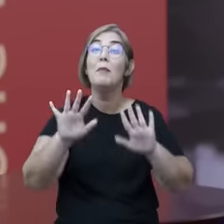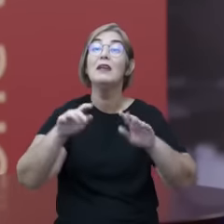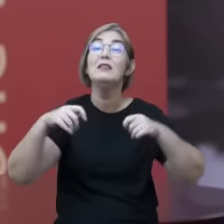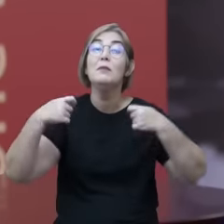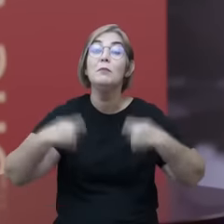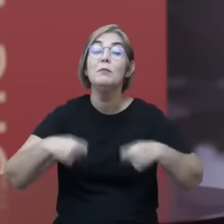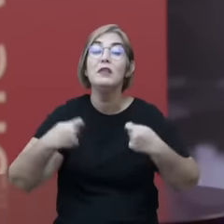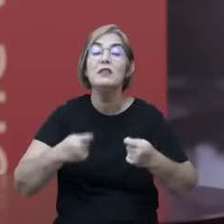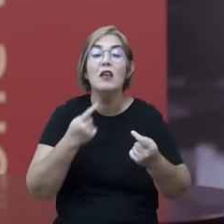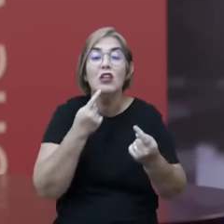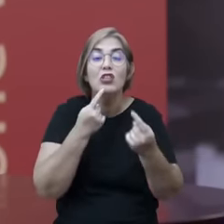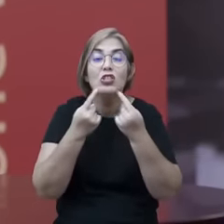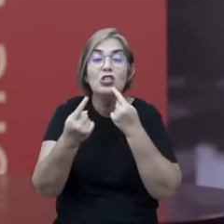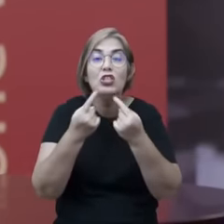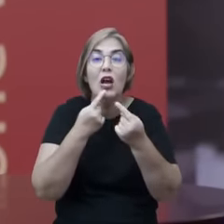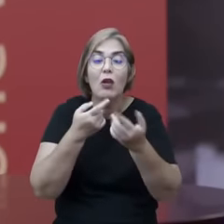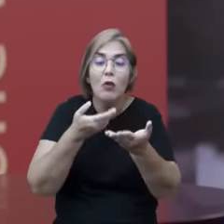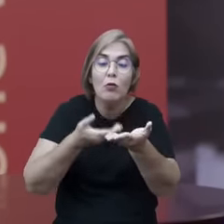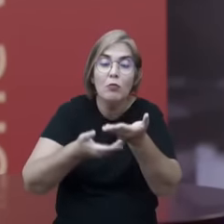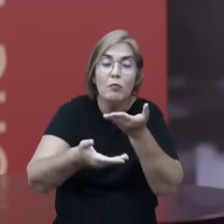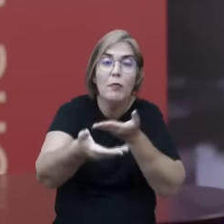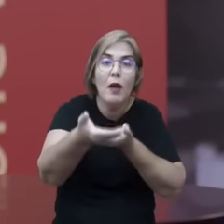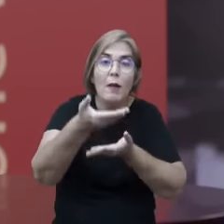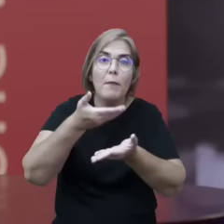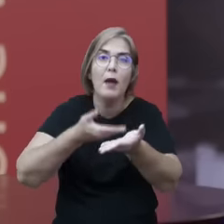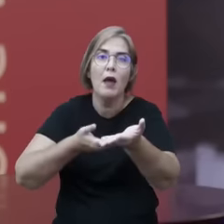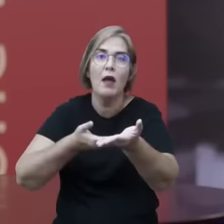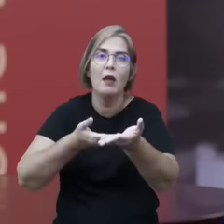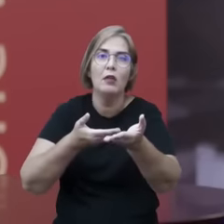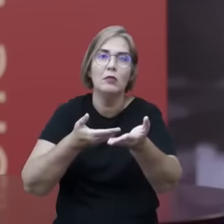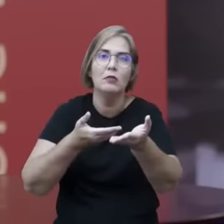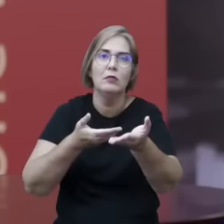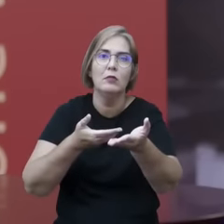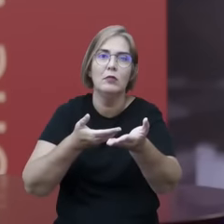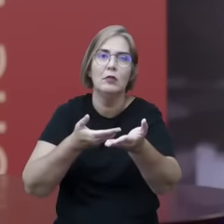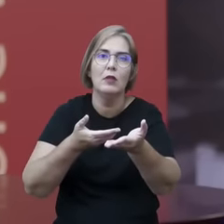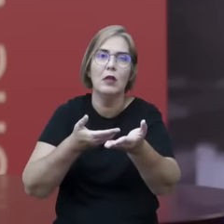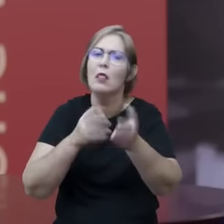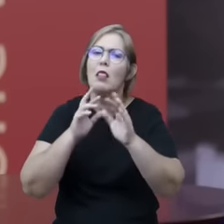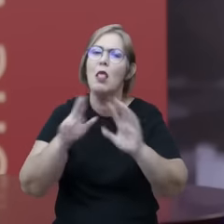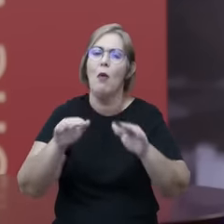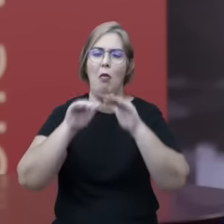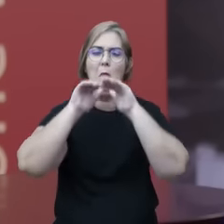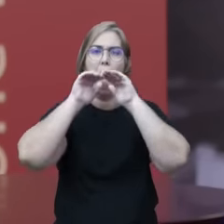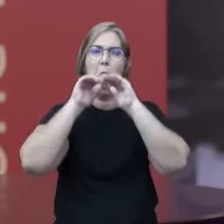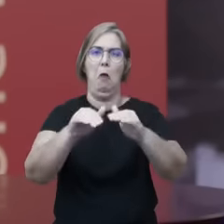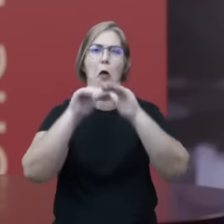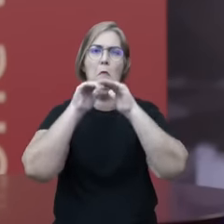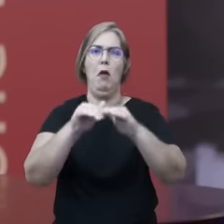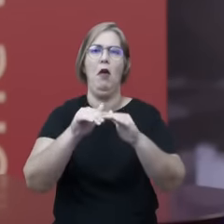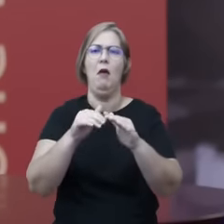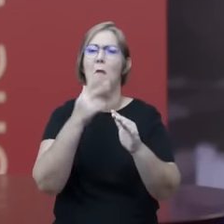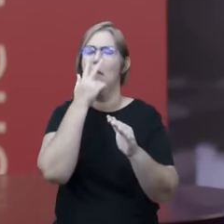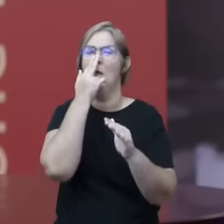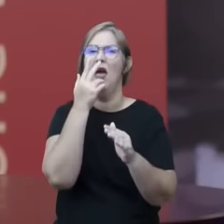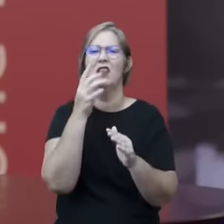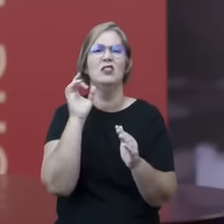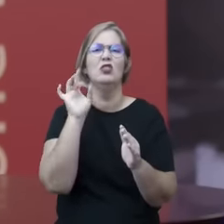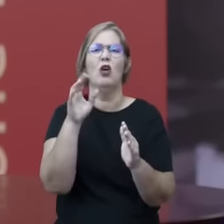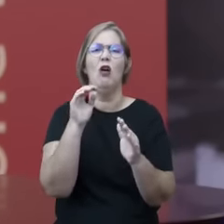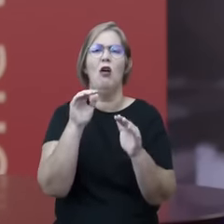leva a dar um passo adiante juntos, não apenas, né, uma disputa